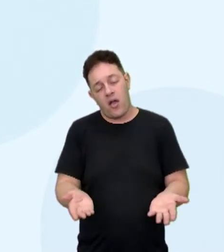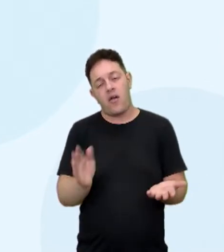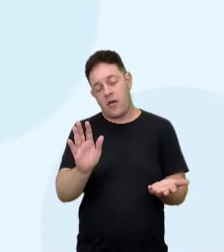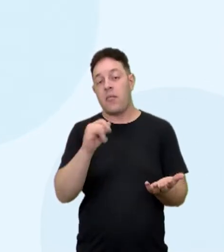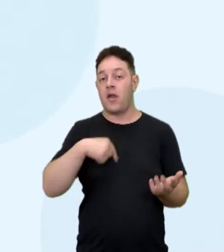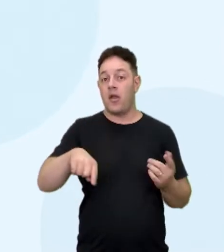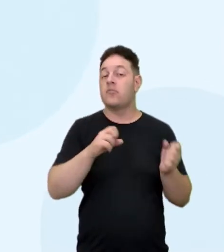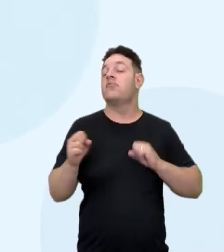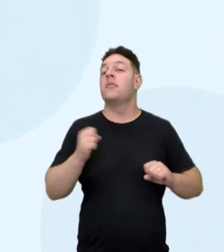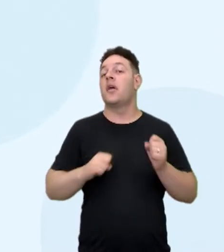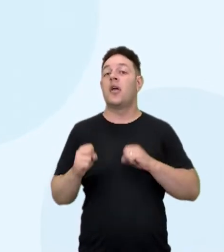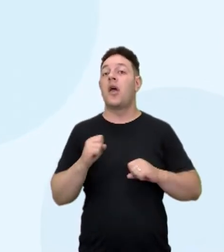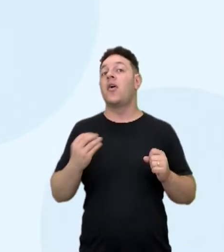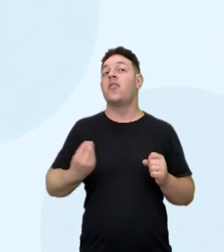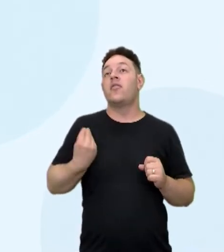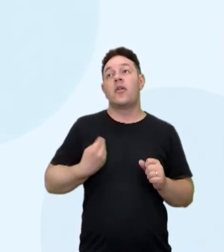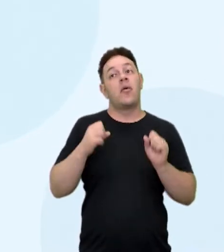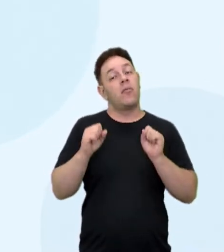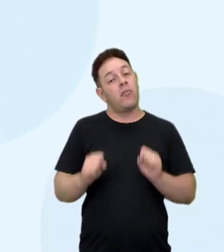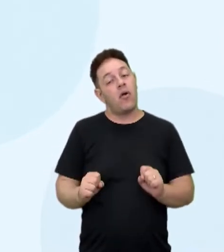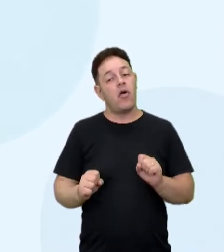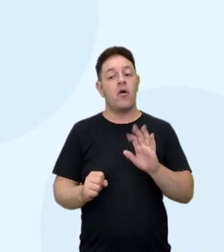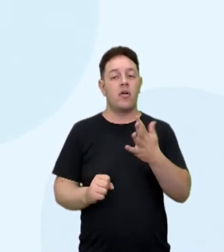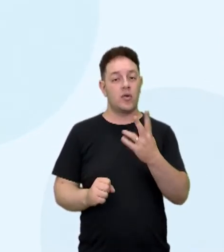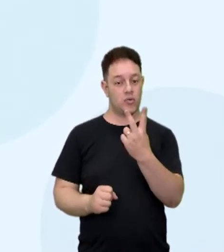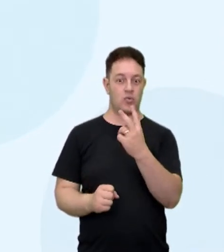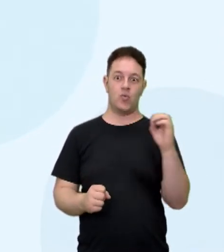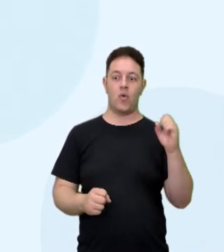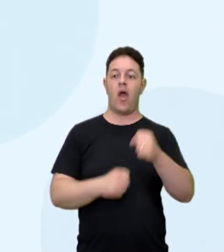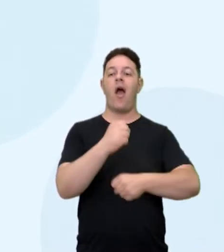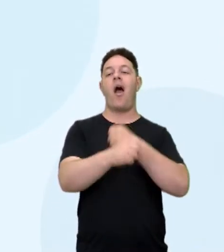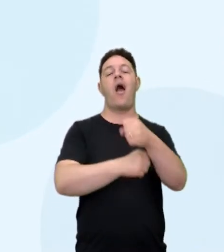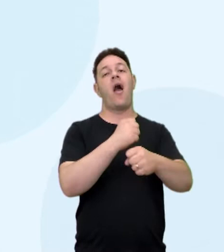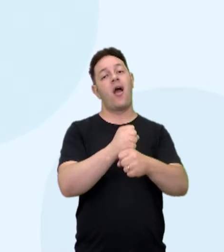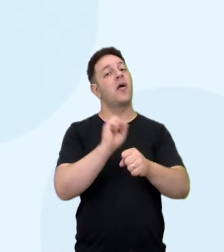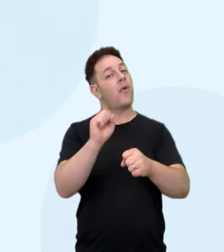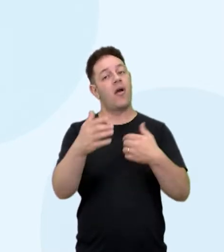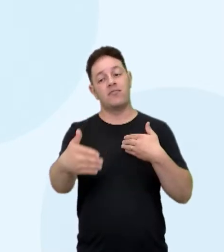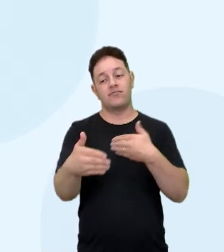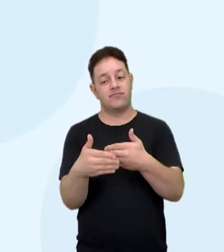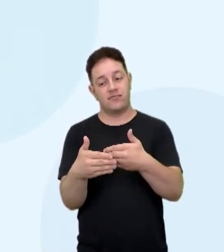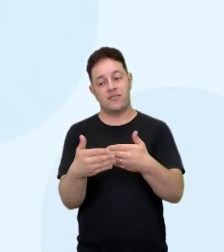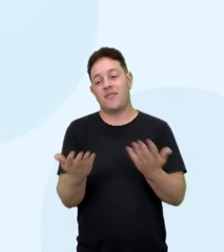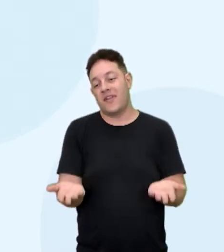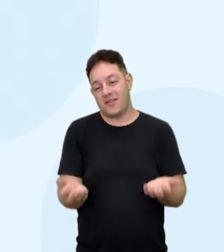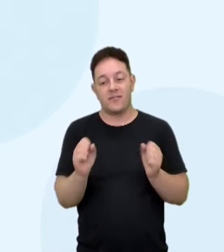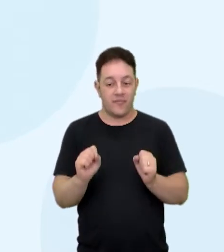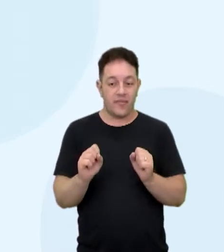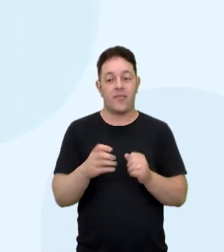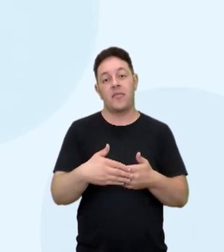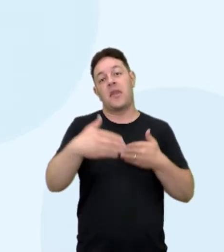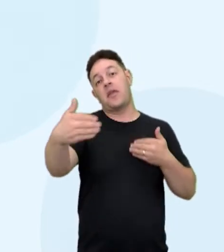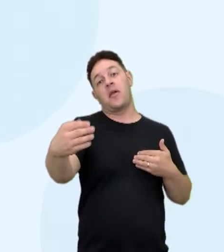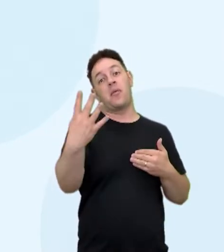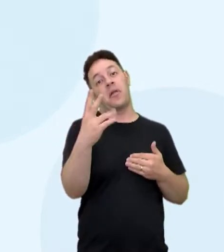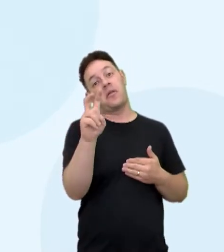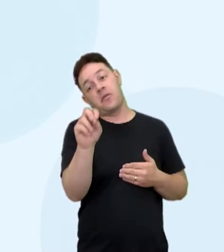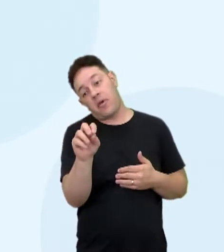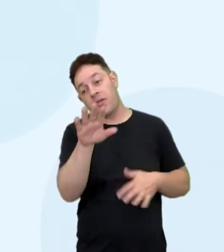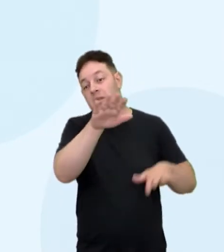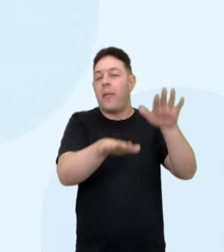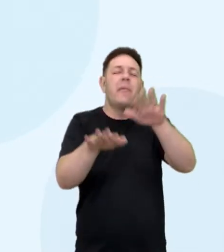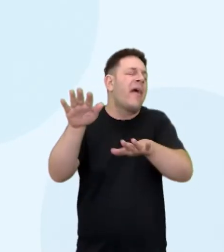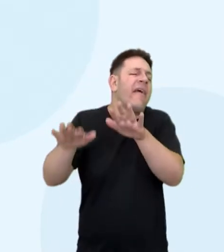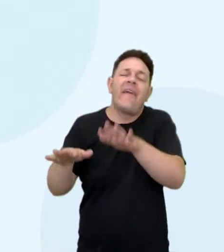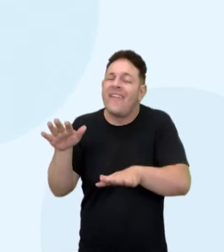nossa expectativa de vida passar a ser 200 anos, a terceira idade vai começar aos 140, 150. Sei lá, eu tô